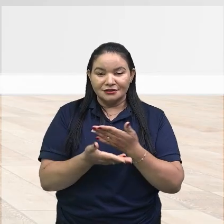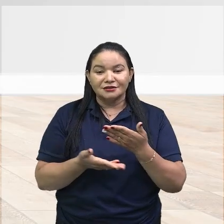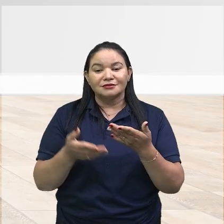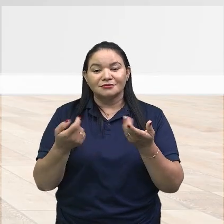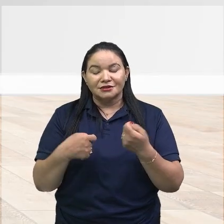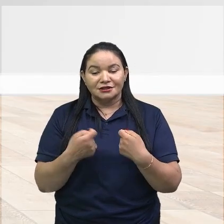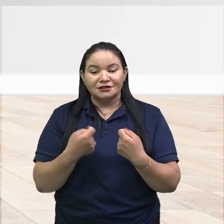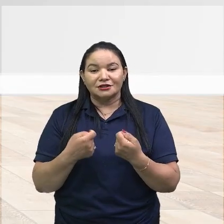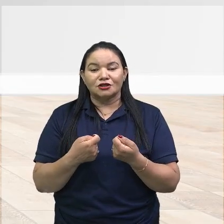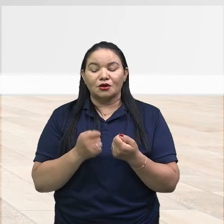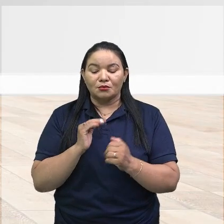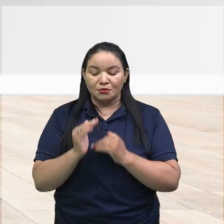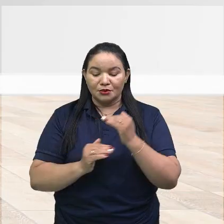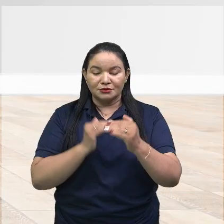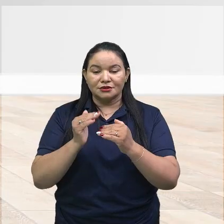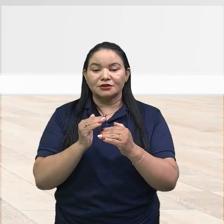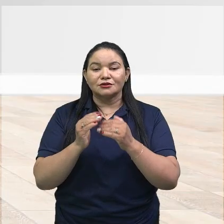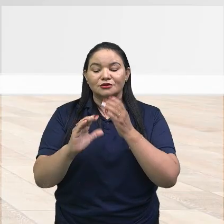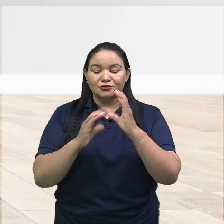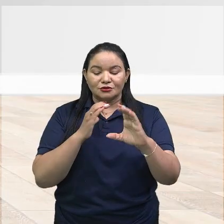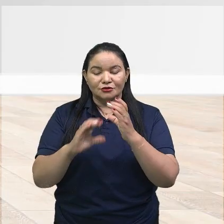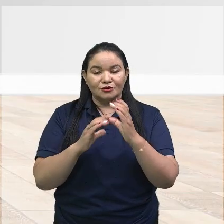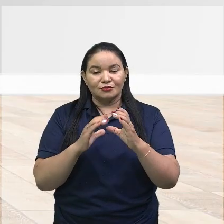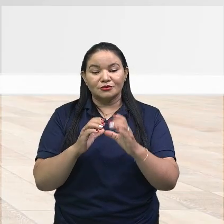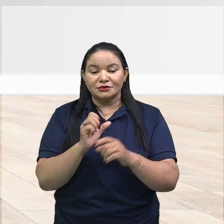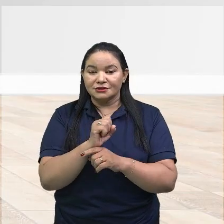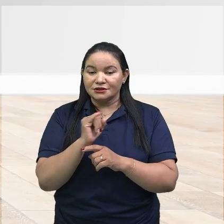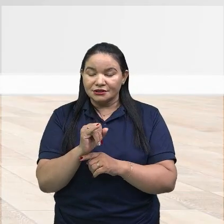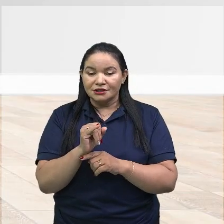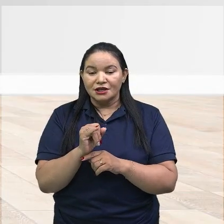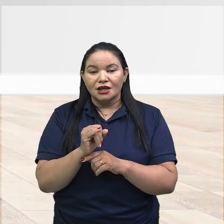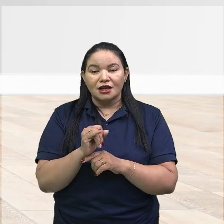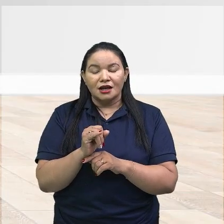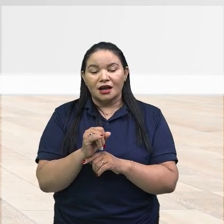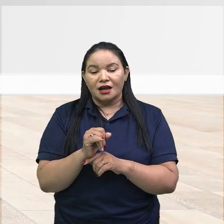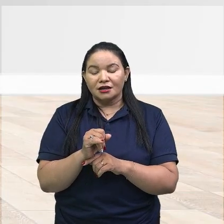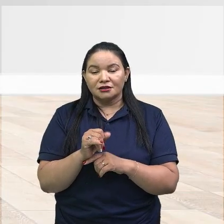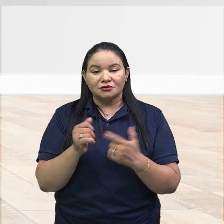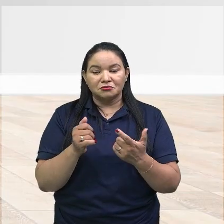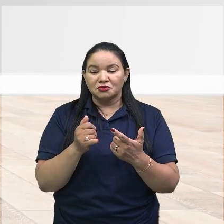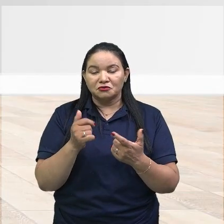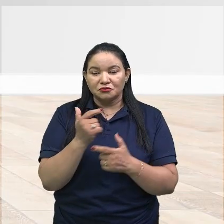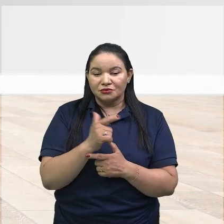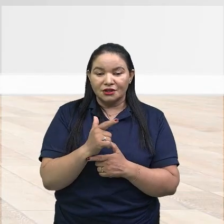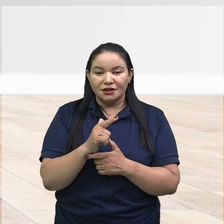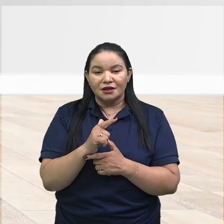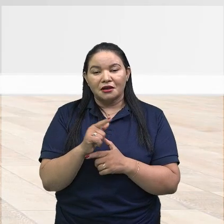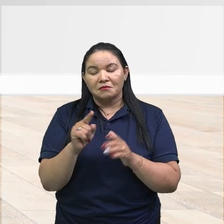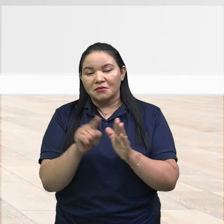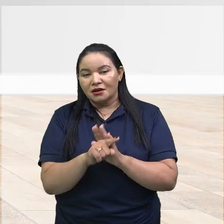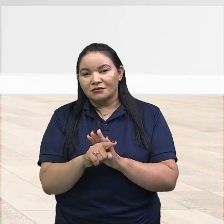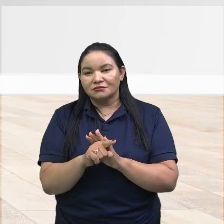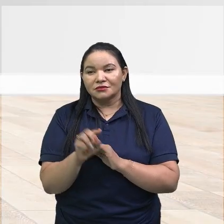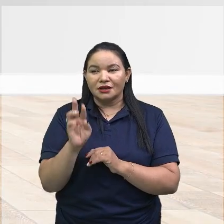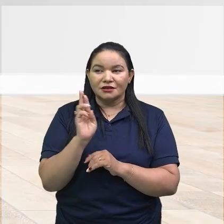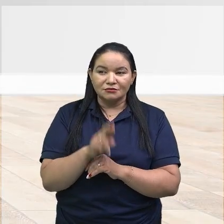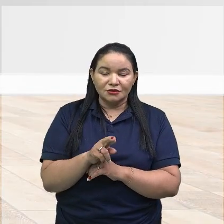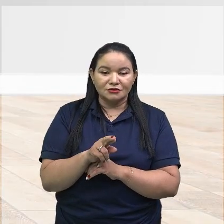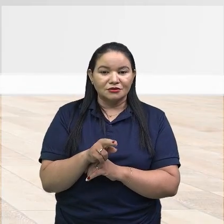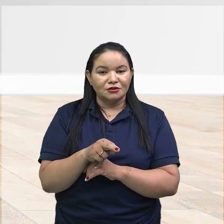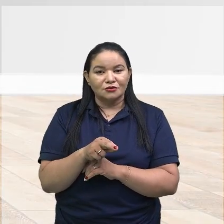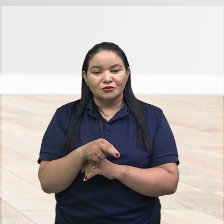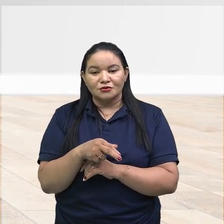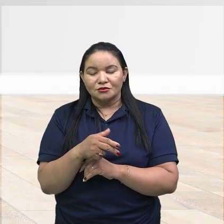de comunicação. De comunicação, porque senão não há essa pergunta e resposta, né?